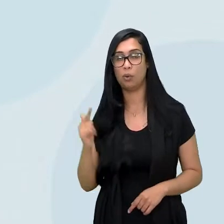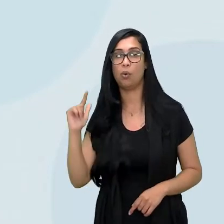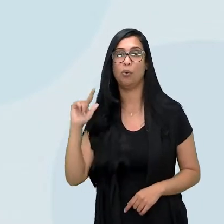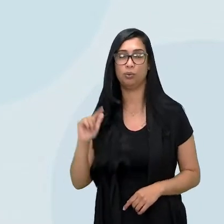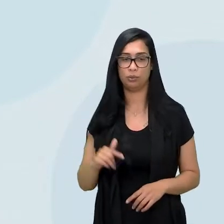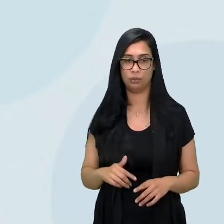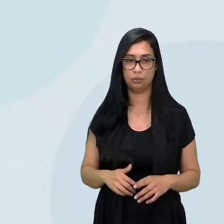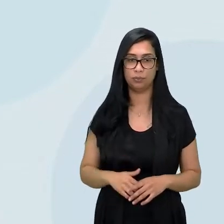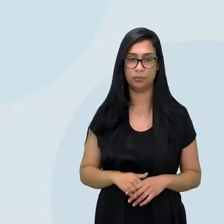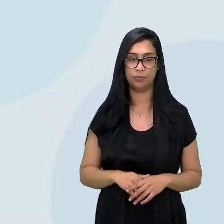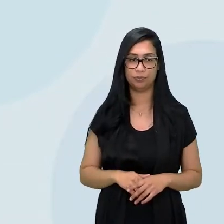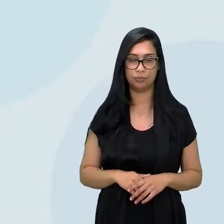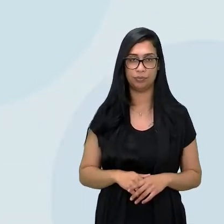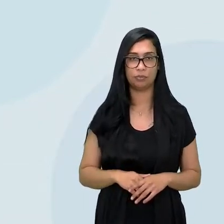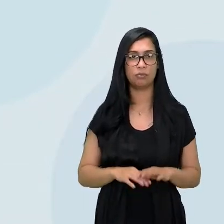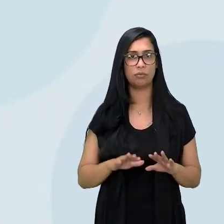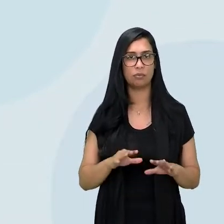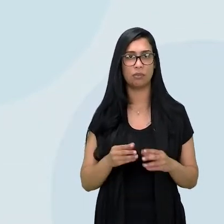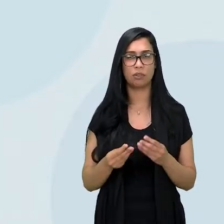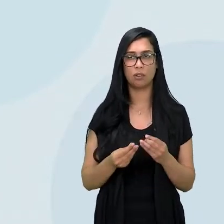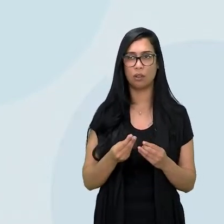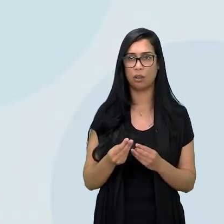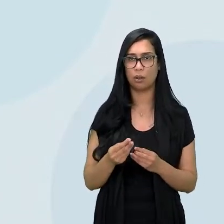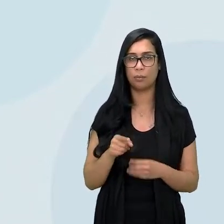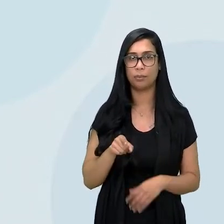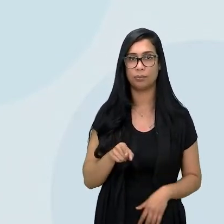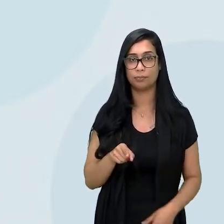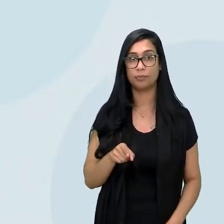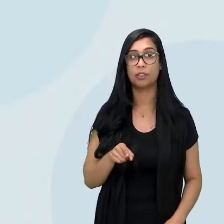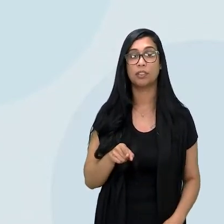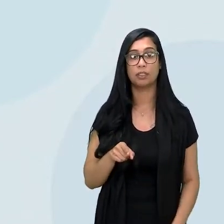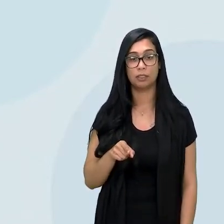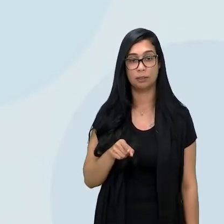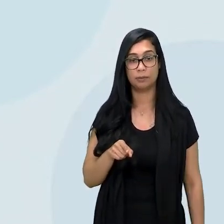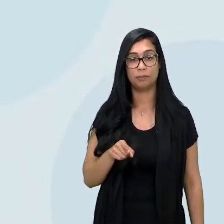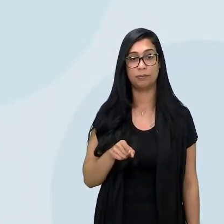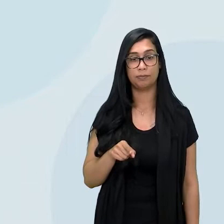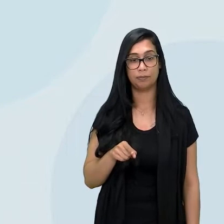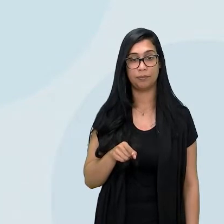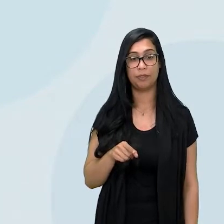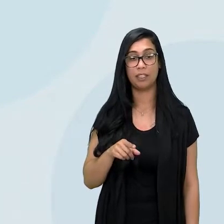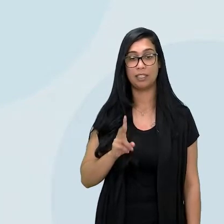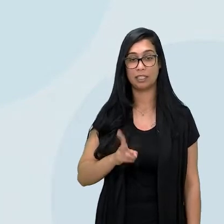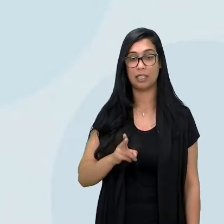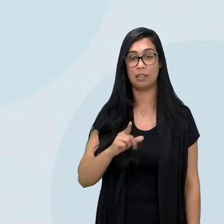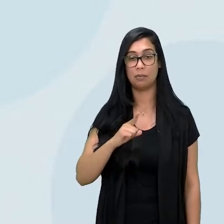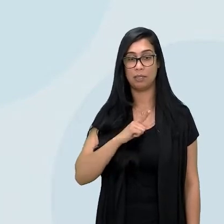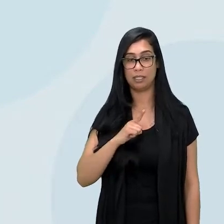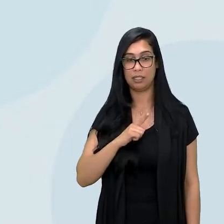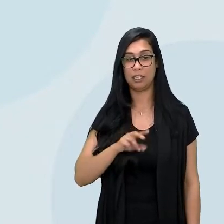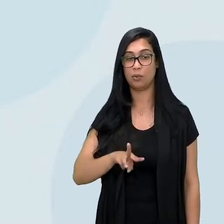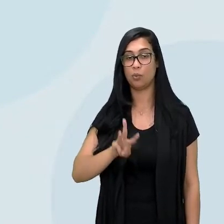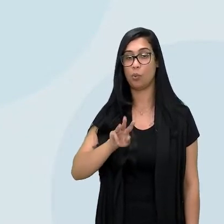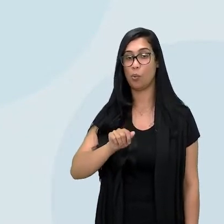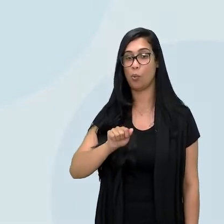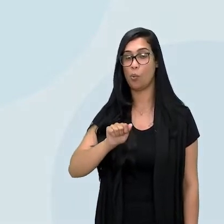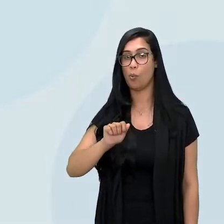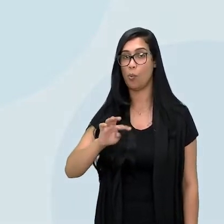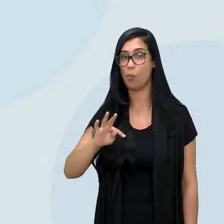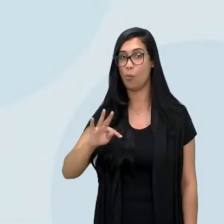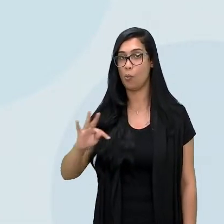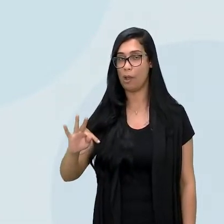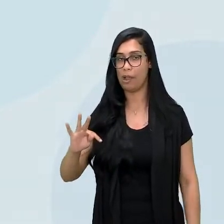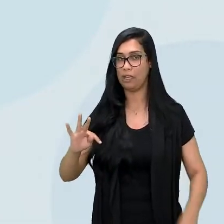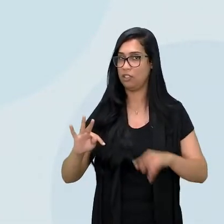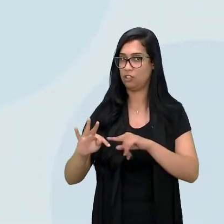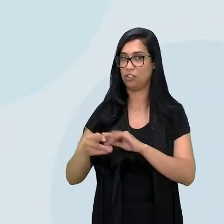bom? Como a passagem aqui é bastante, a gente costuma colocar um K aqui na frente, né? Quilowatt-hora é a unidade de medida, então, da